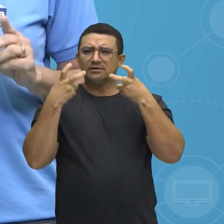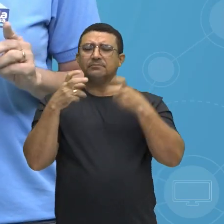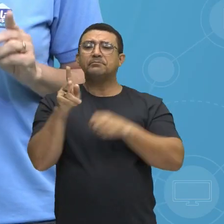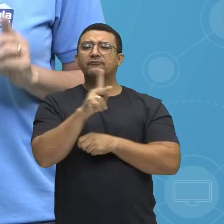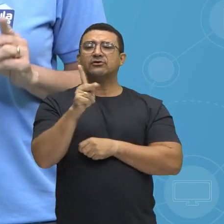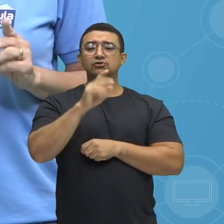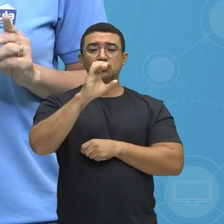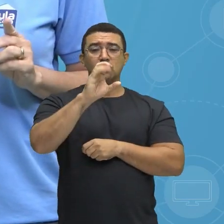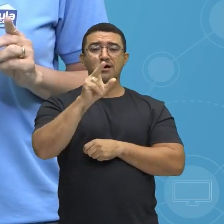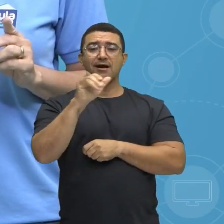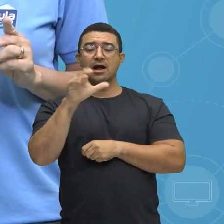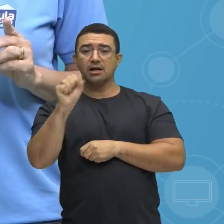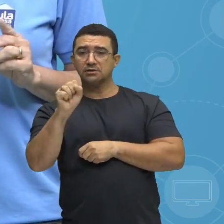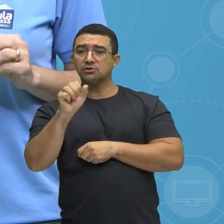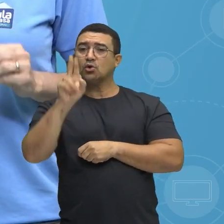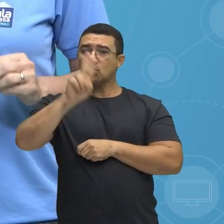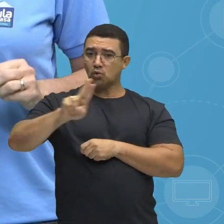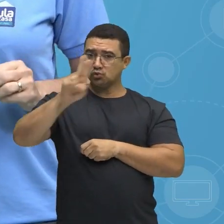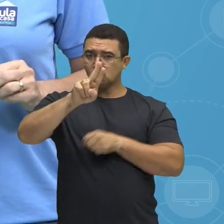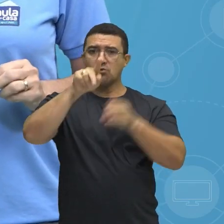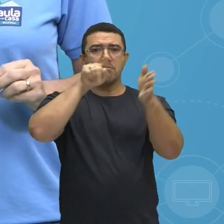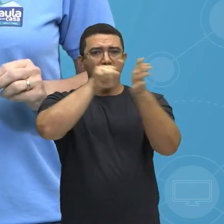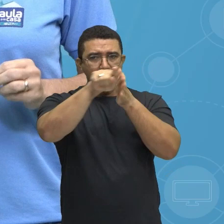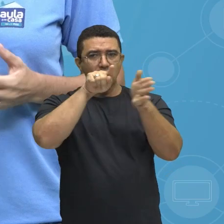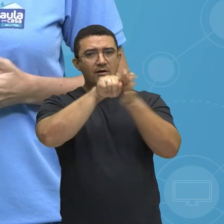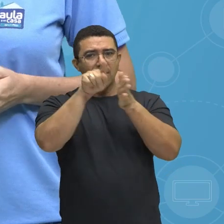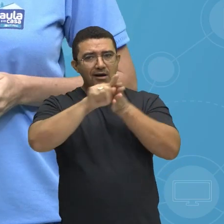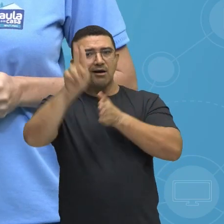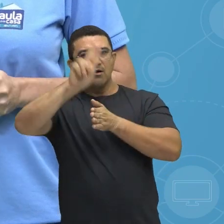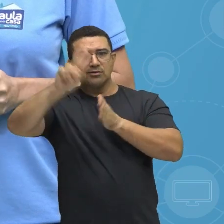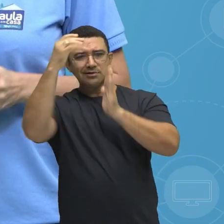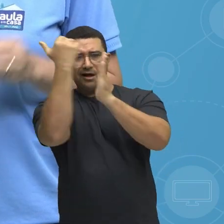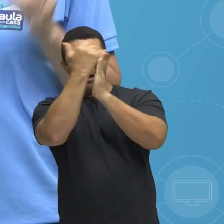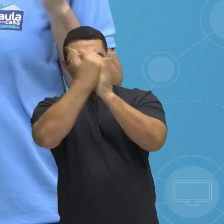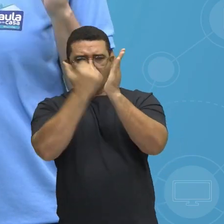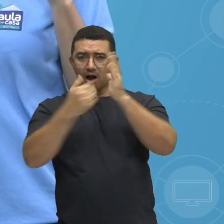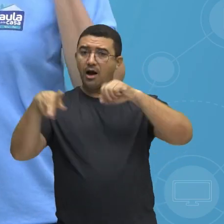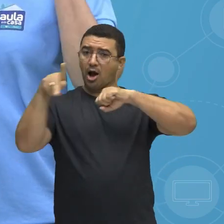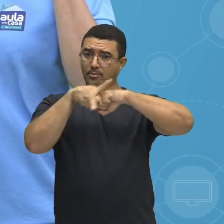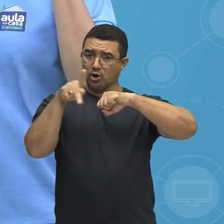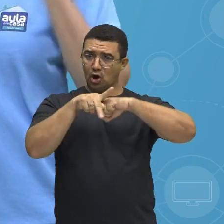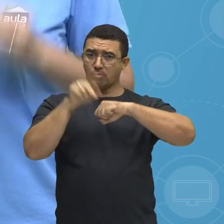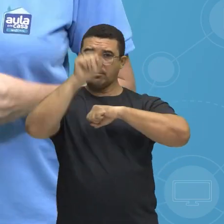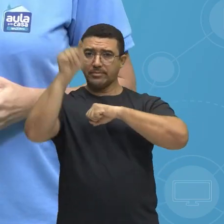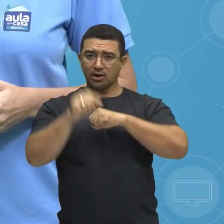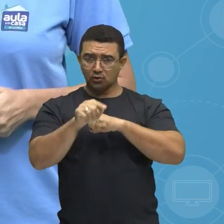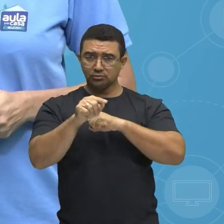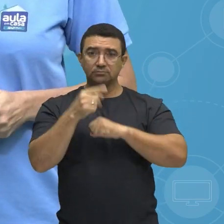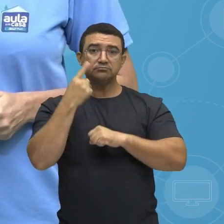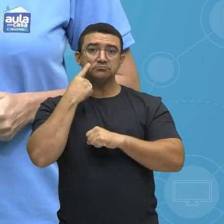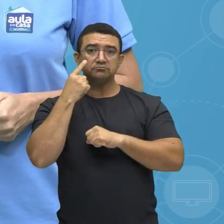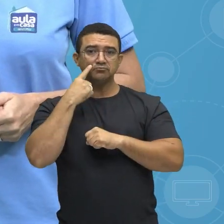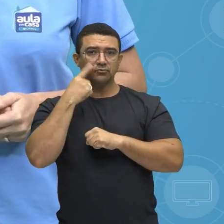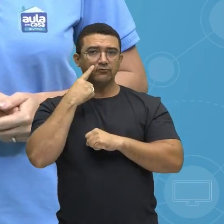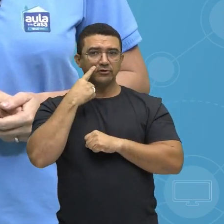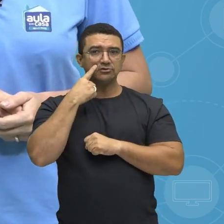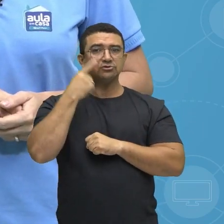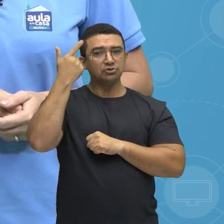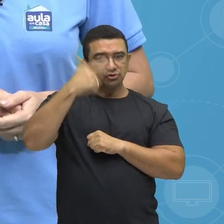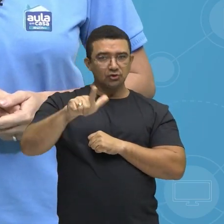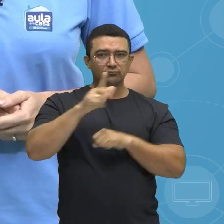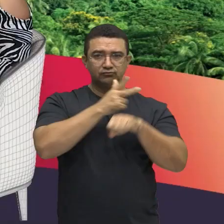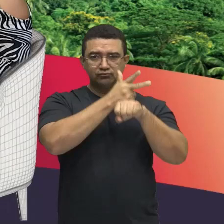perguntas utilizando double weight words, não foi? Então nós vamos ver esse diálogo, eu quero que vocês fiquem bem atentos novamente a essas perguntas. Vamos